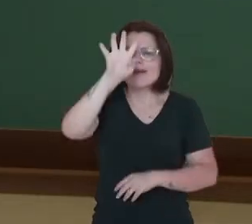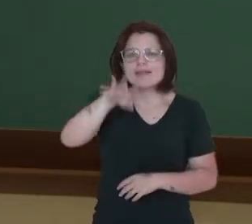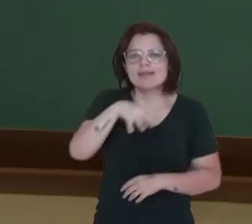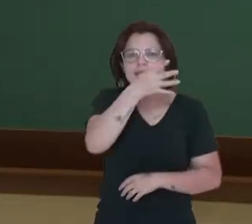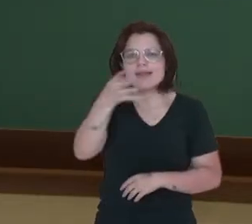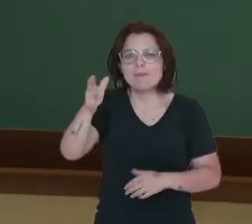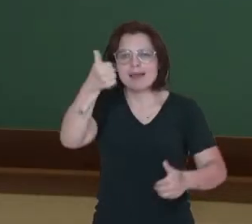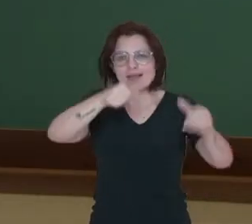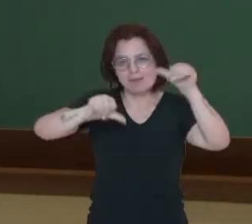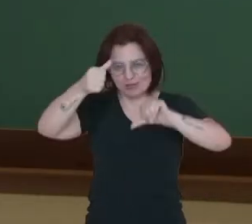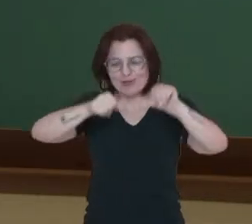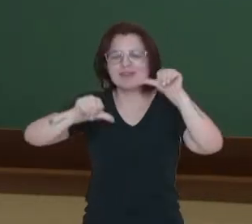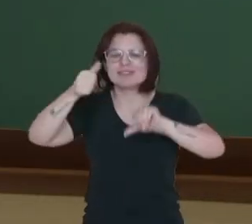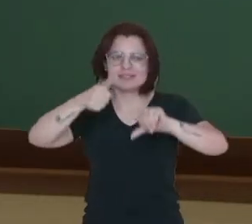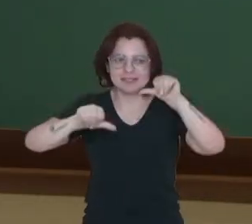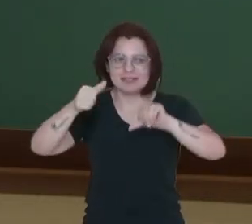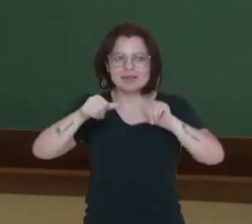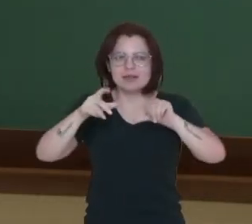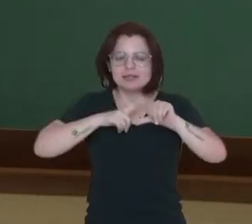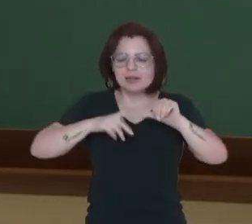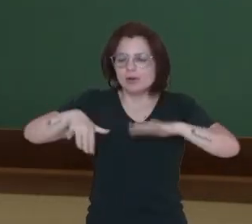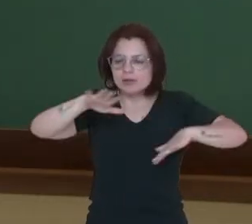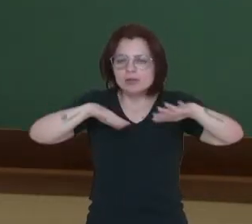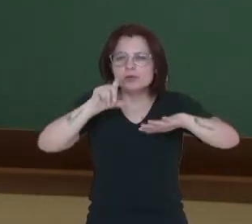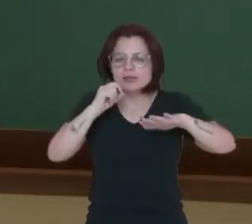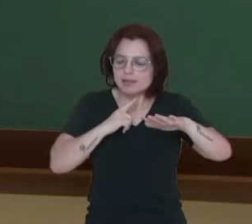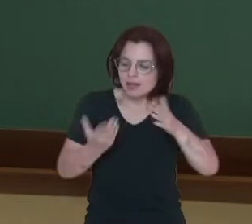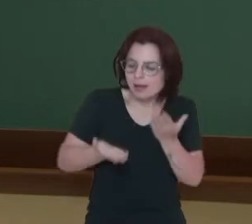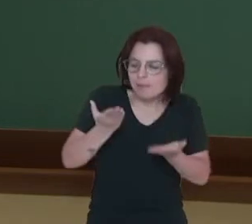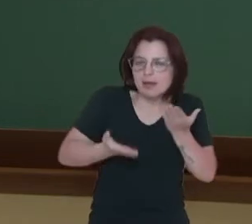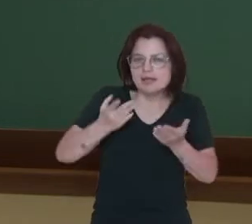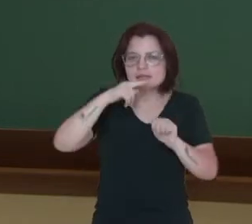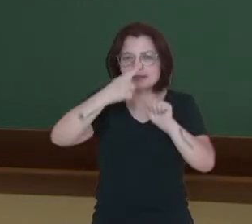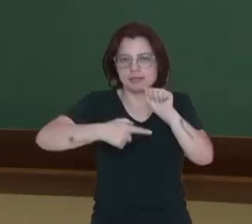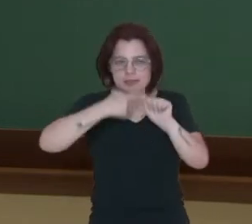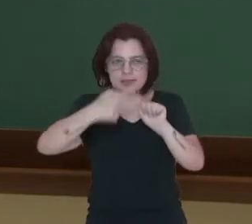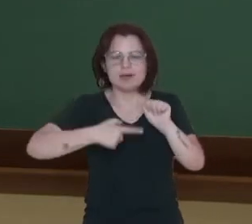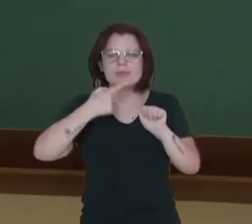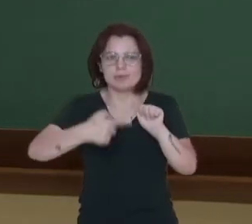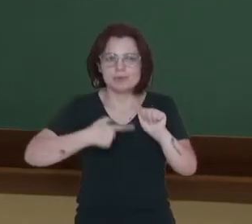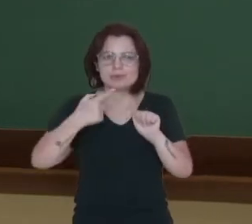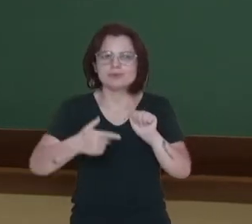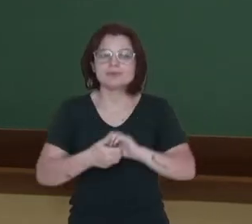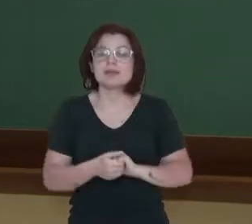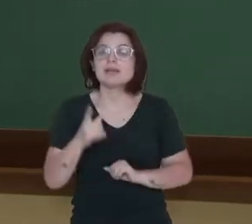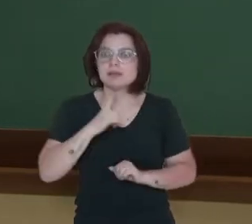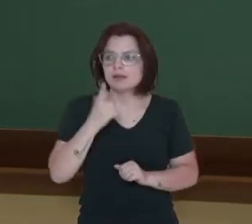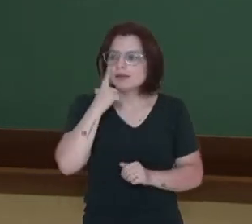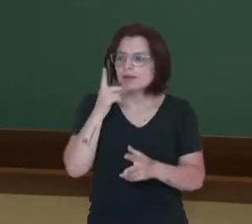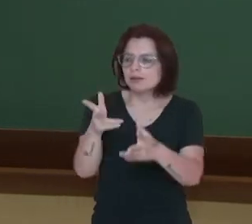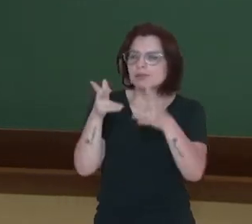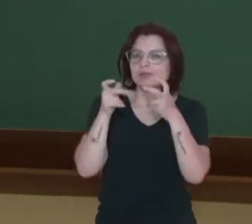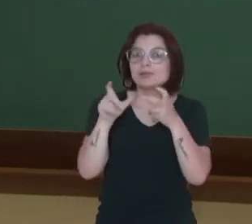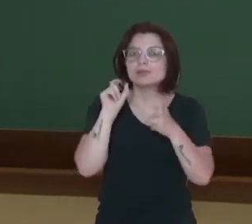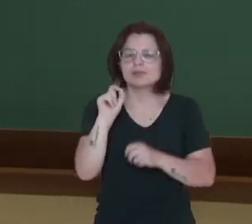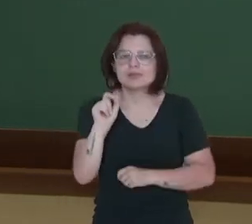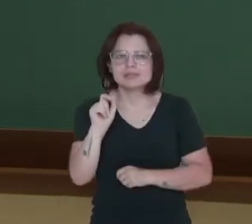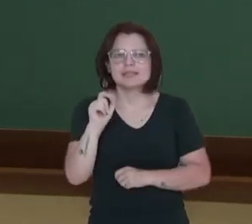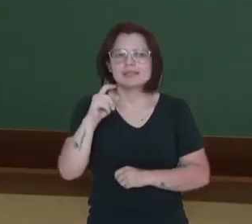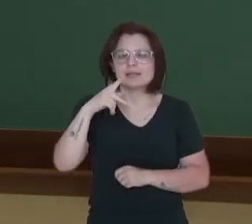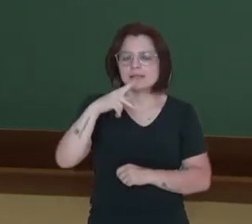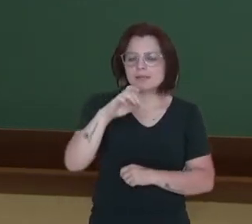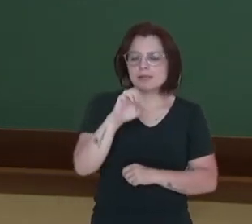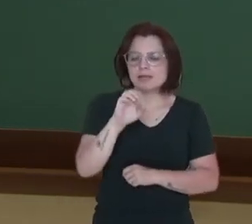periódica, organizada através dos pesos atômicos na sua primeira versão, e ele conseguiu observar também uma periodicidade,